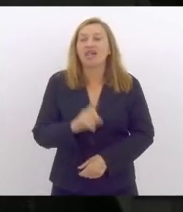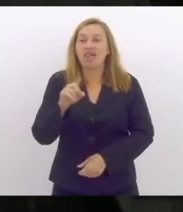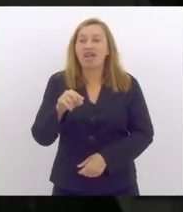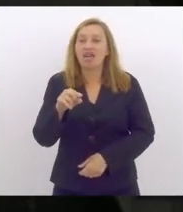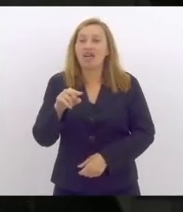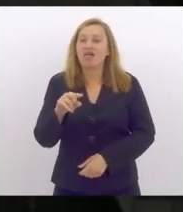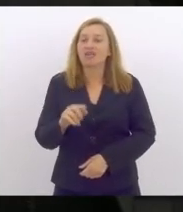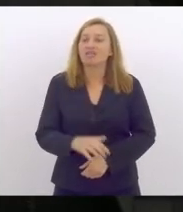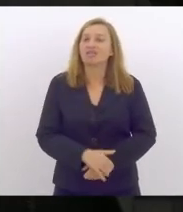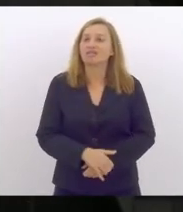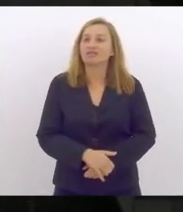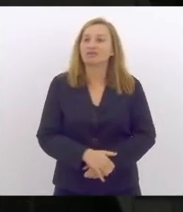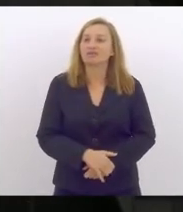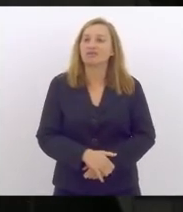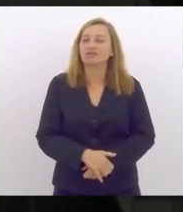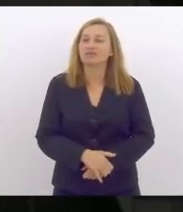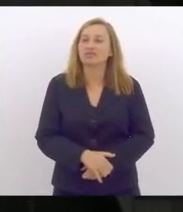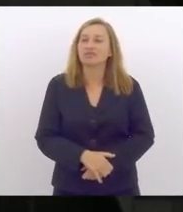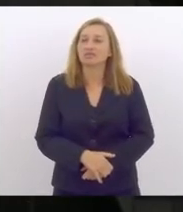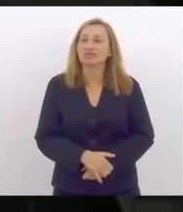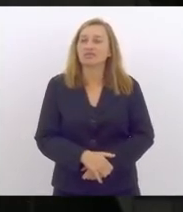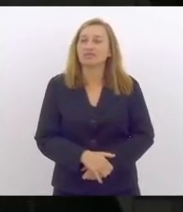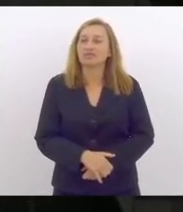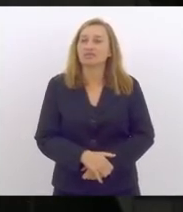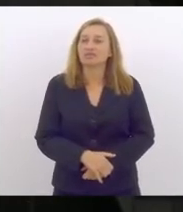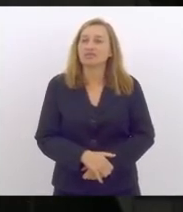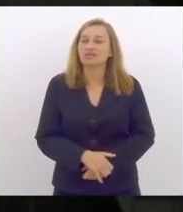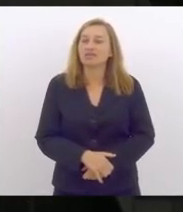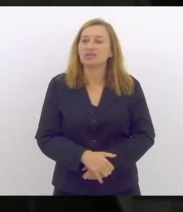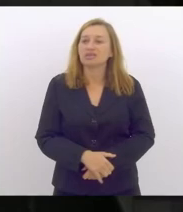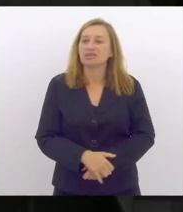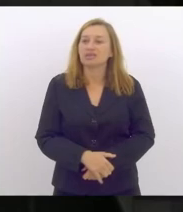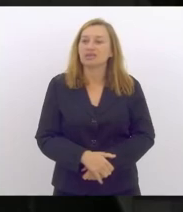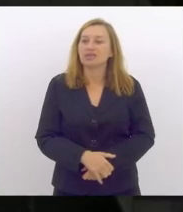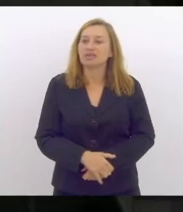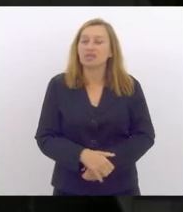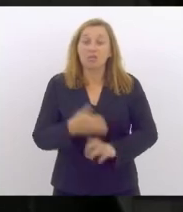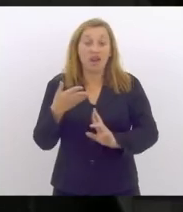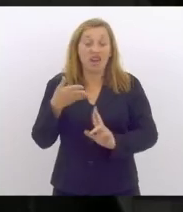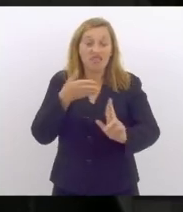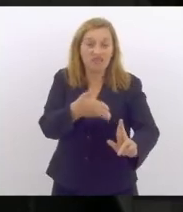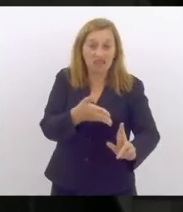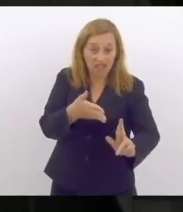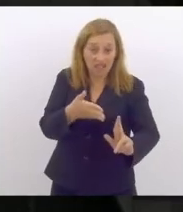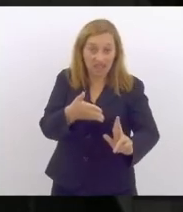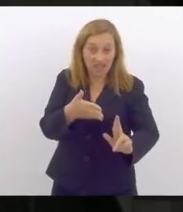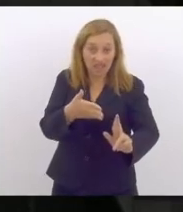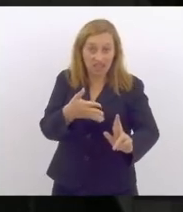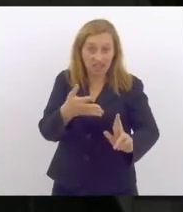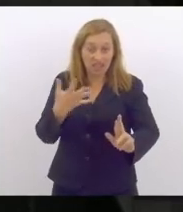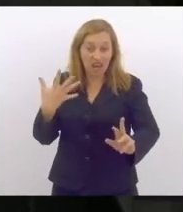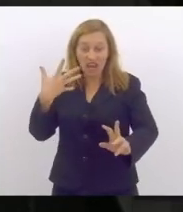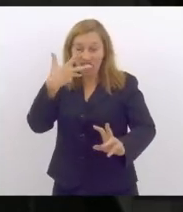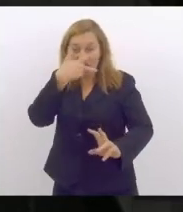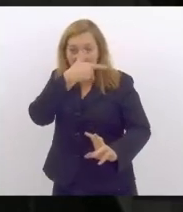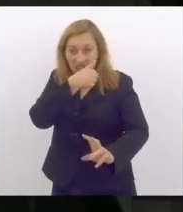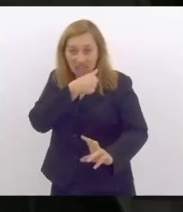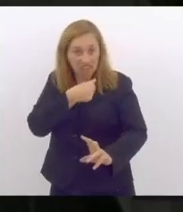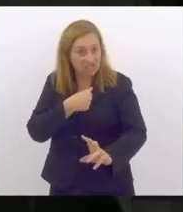ave que tem um simbolismo, além de estético, porque a floração